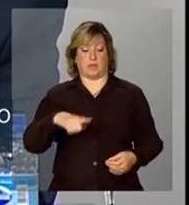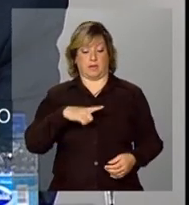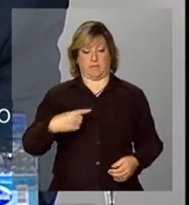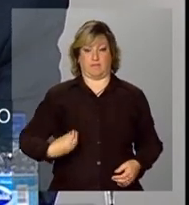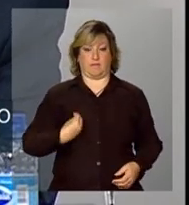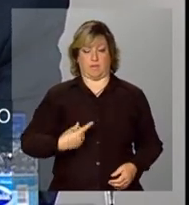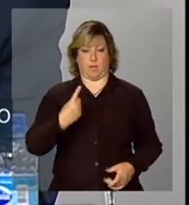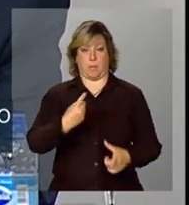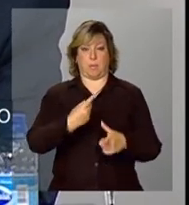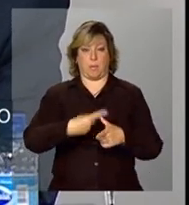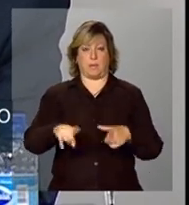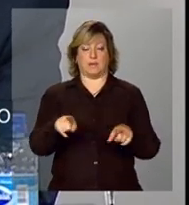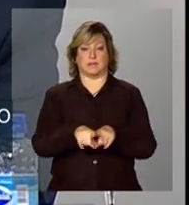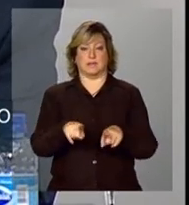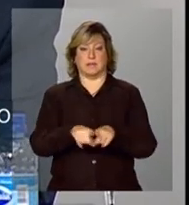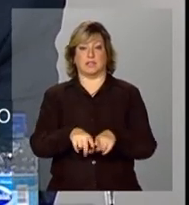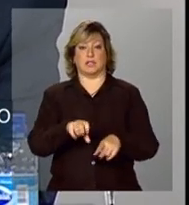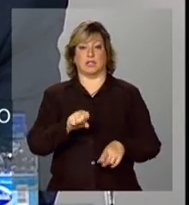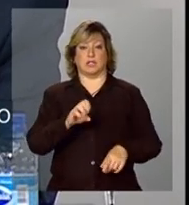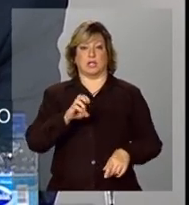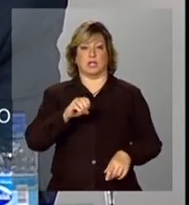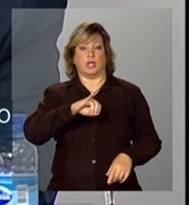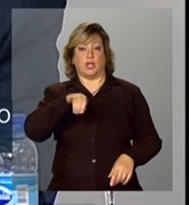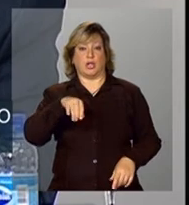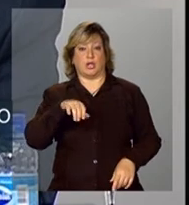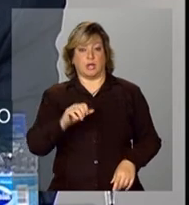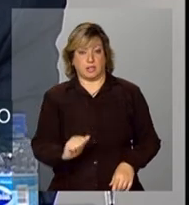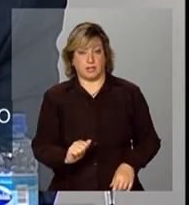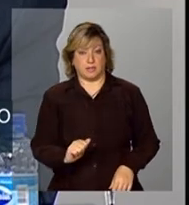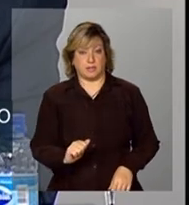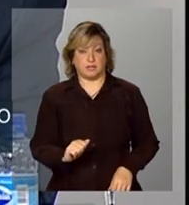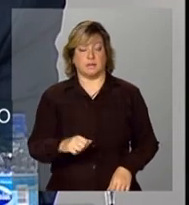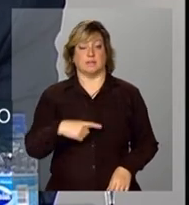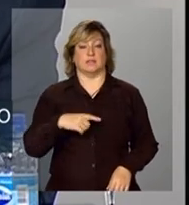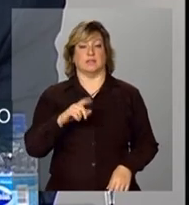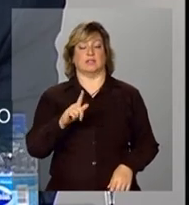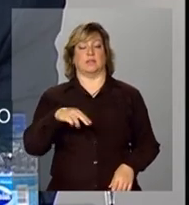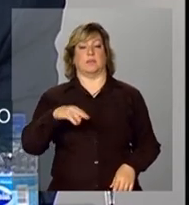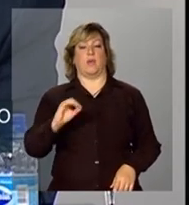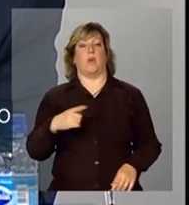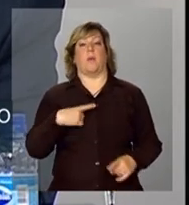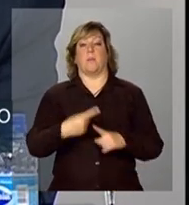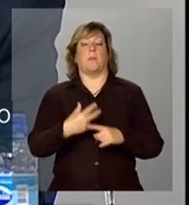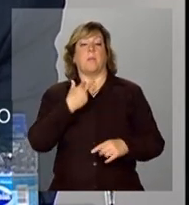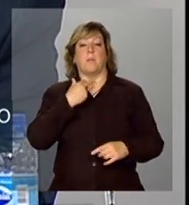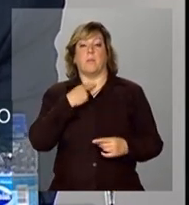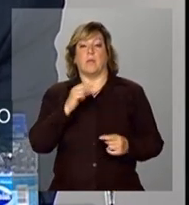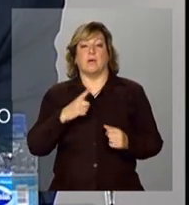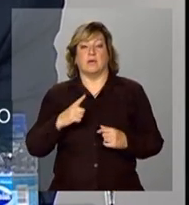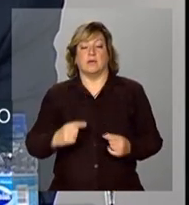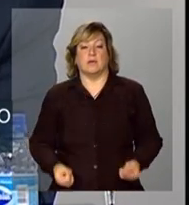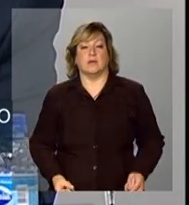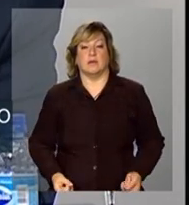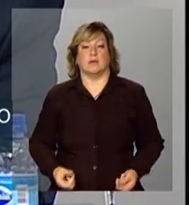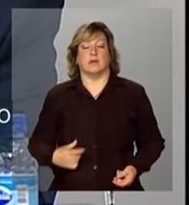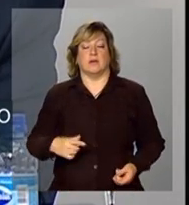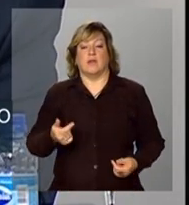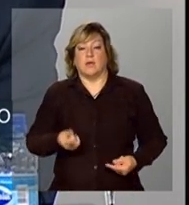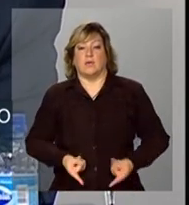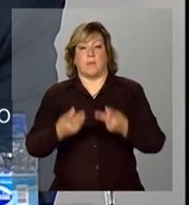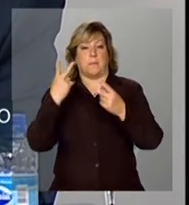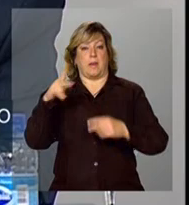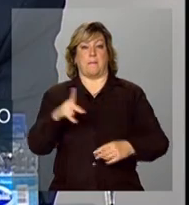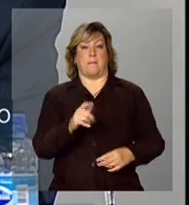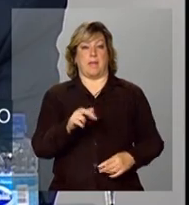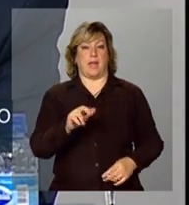problema também da soja GMO, que não estava podendo ser exportada para o Paranaguá. E ele disse naquela